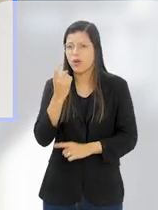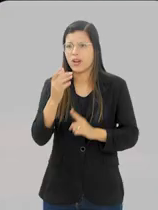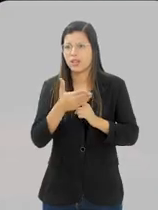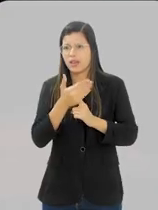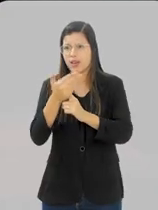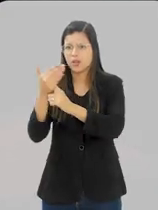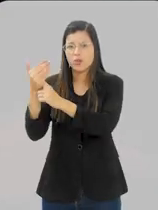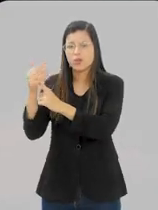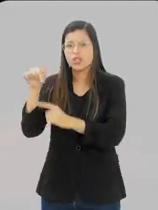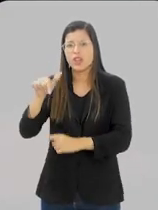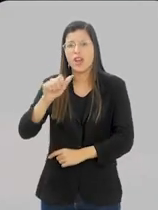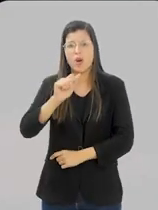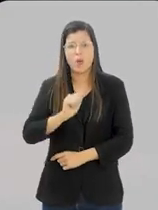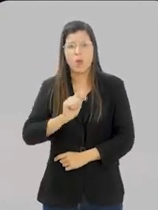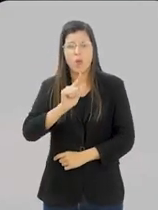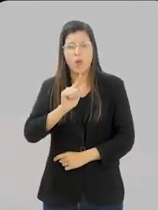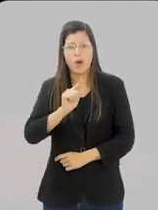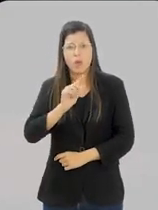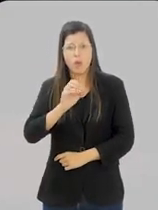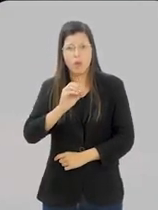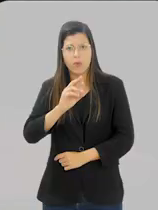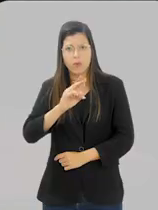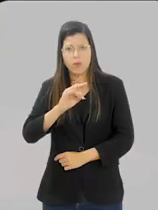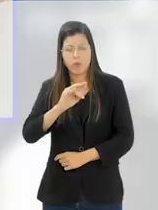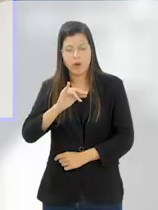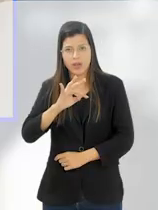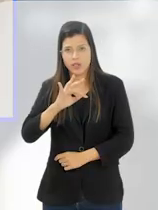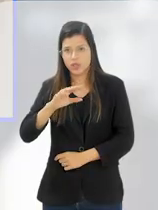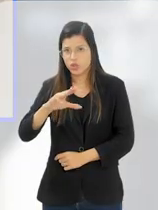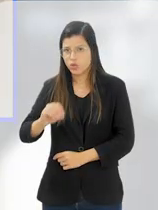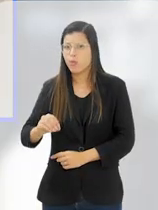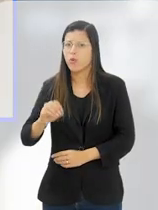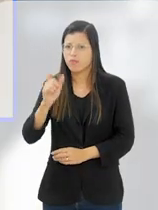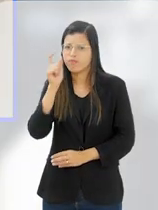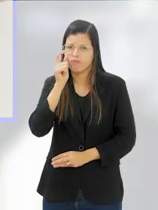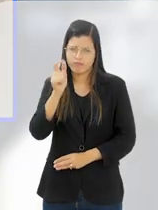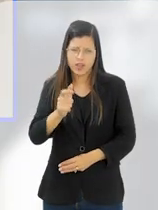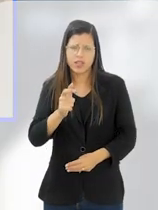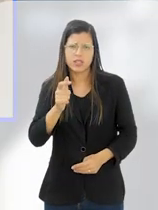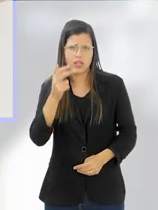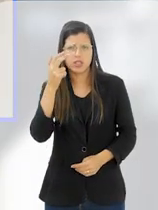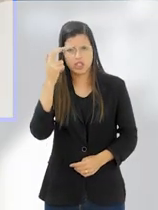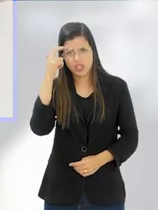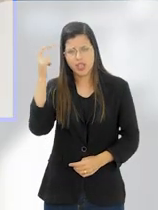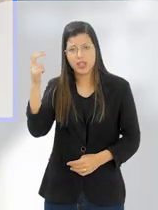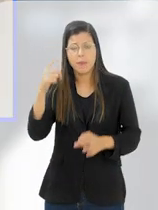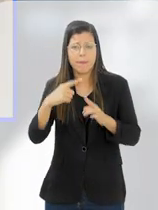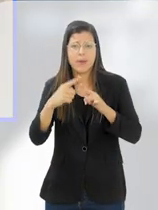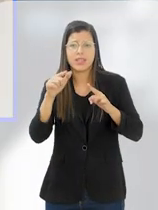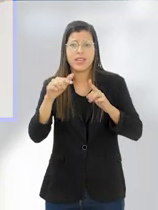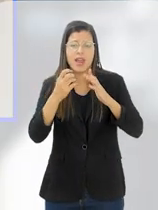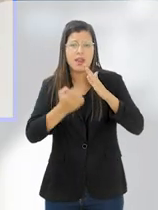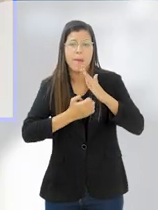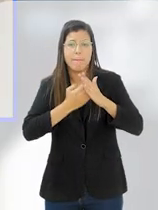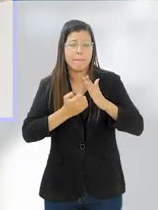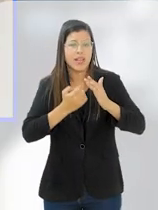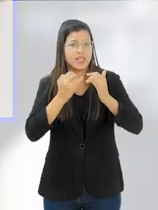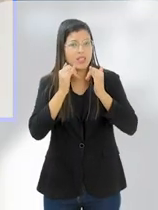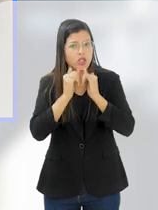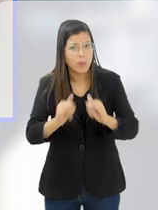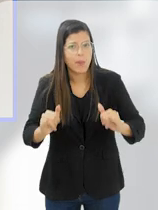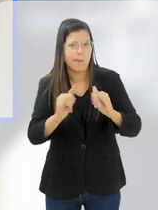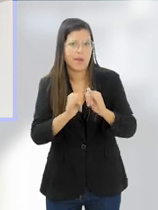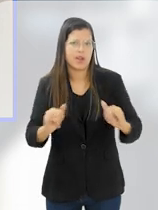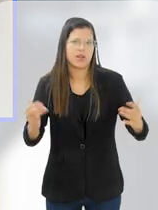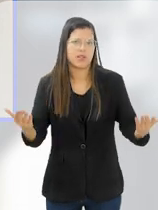que é algo muito impressionante, muito inteligente, mas elas são empresas de propaganda, essencialmente, né?